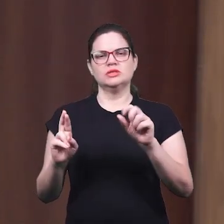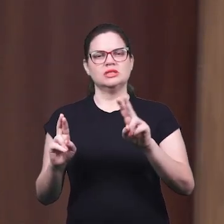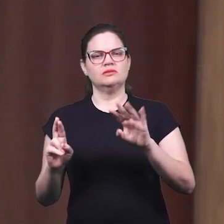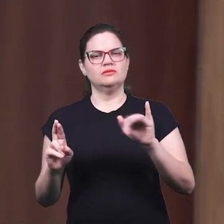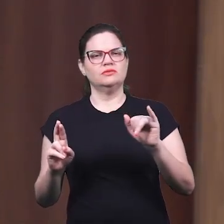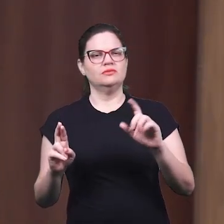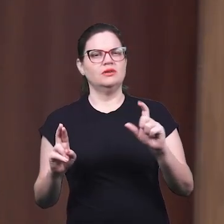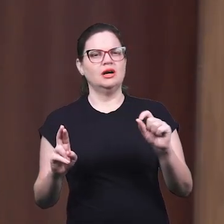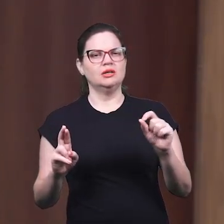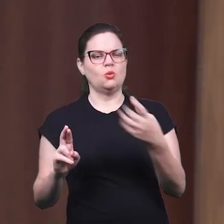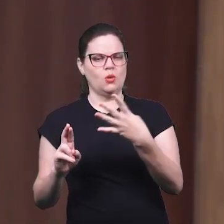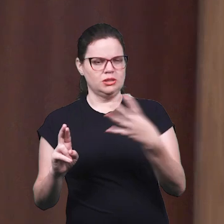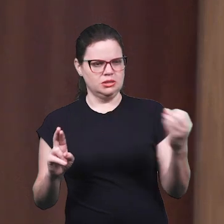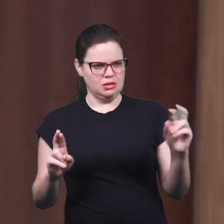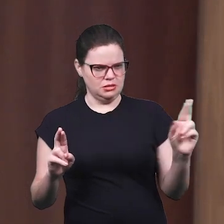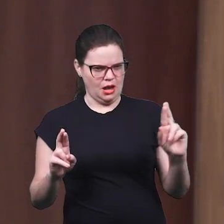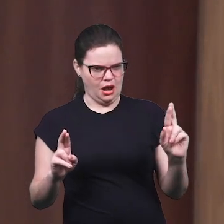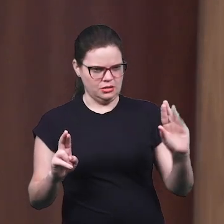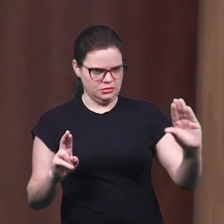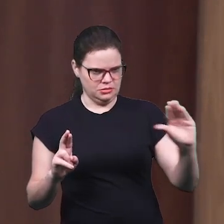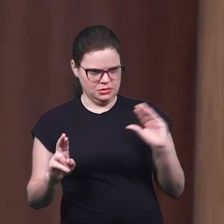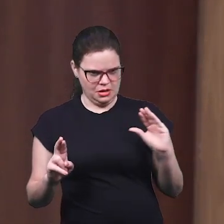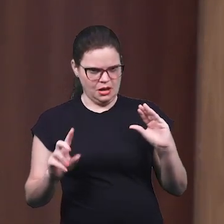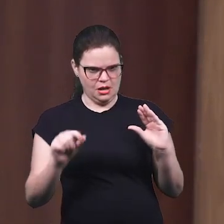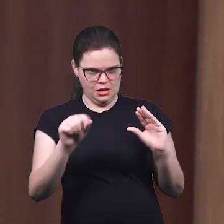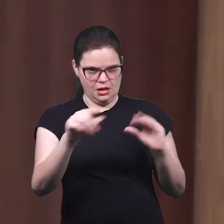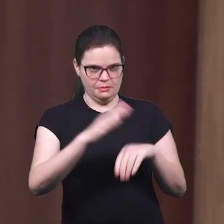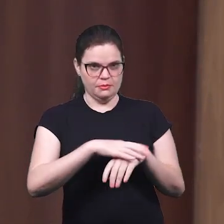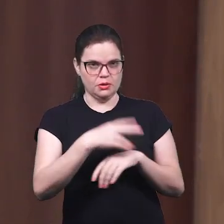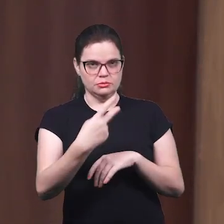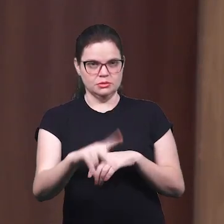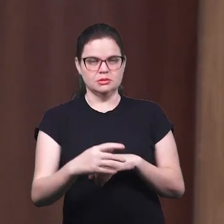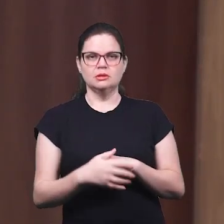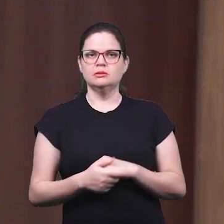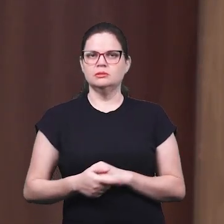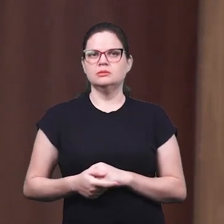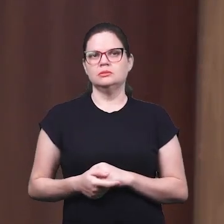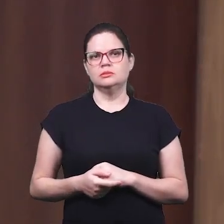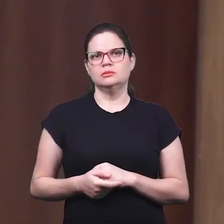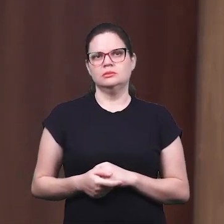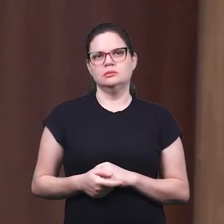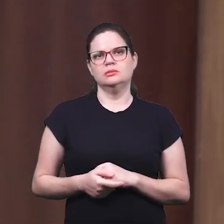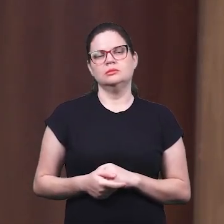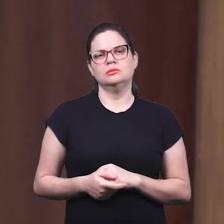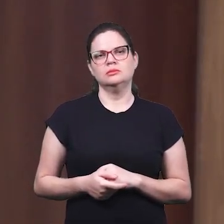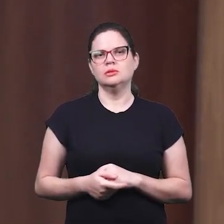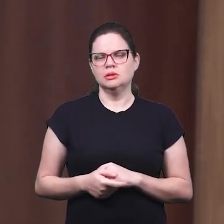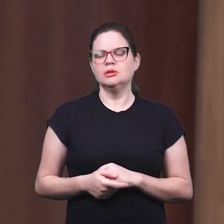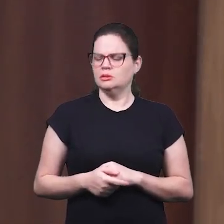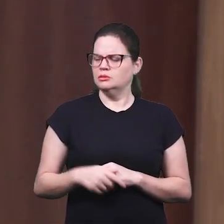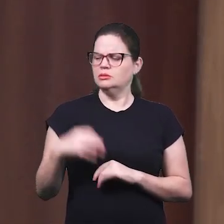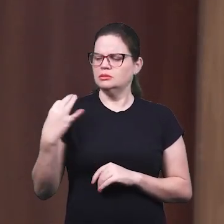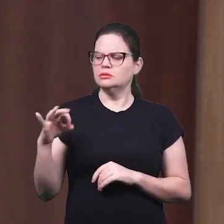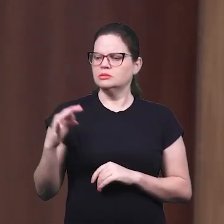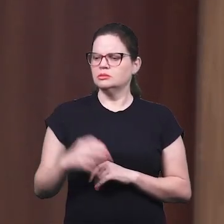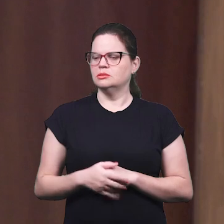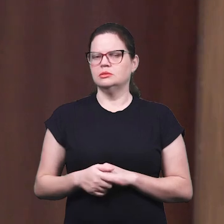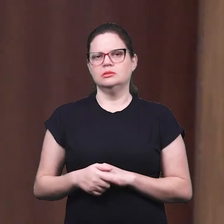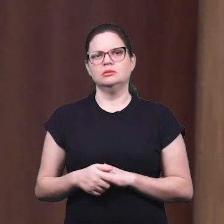ganhar 2.400. E o jornal ficava com aqueles lá, o que eu desse. É isso